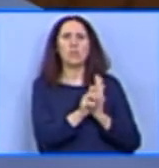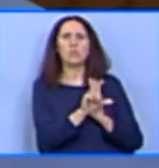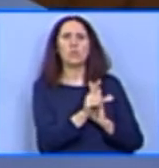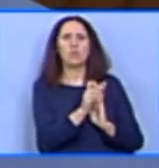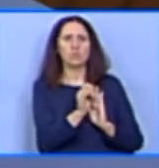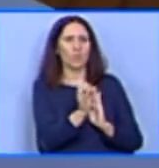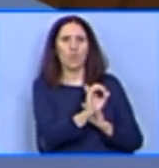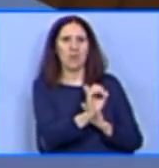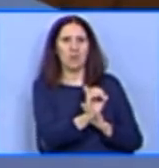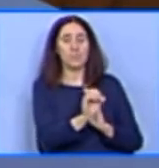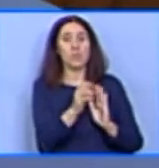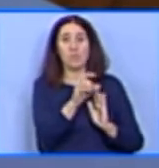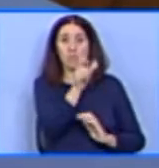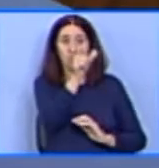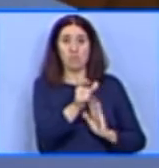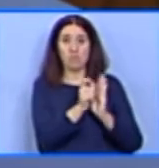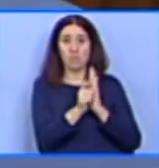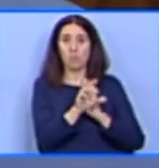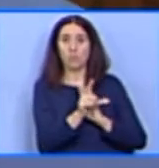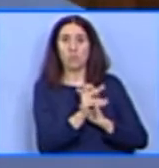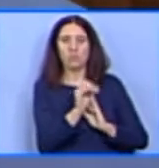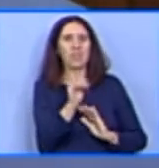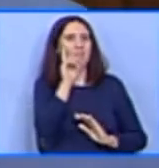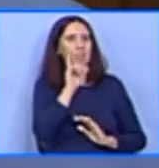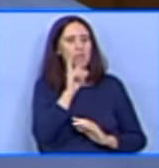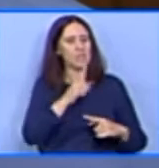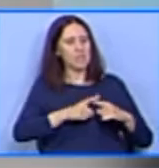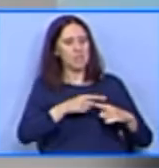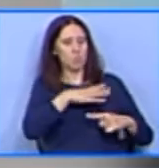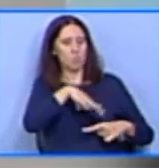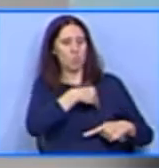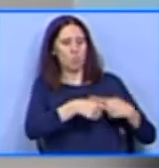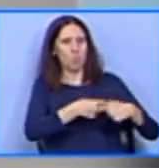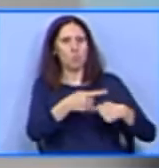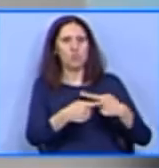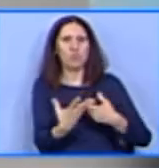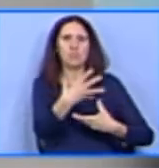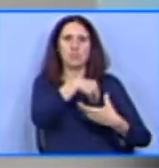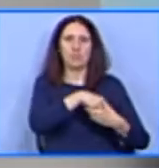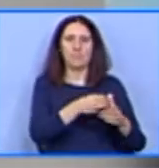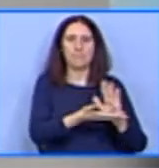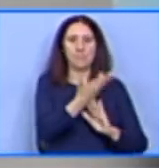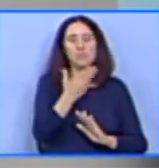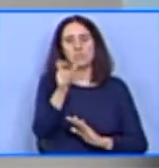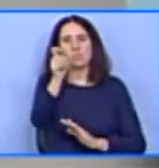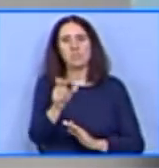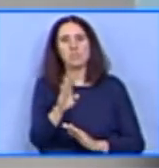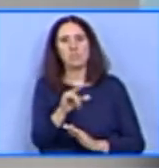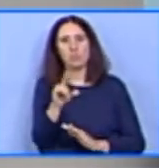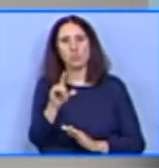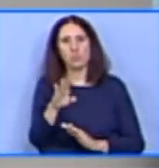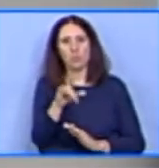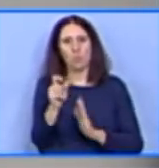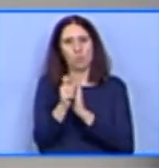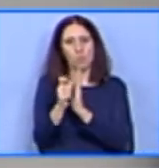facto, a mulher no Evangelho de Lucas, que vem do mundo grego, etc., está muito mais inserida. Se formos ao Evangelho de São João, parece que o